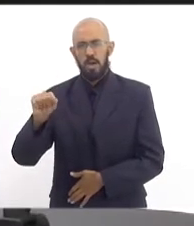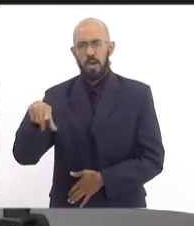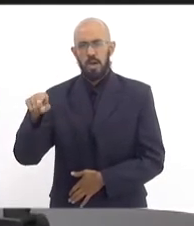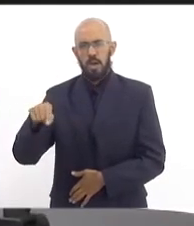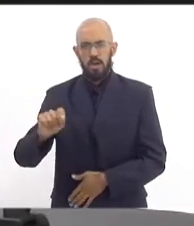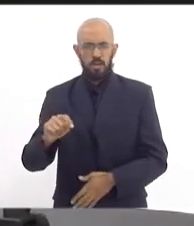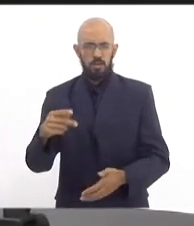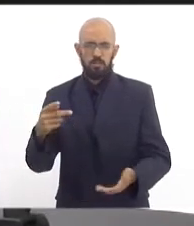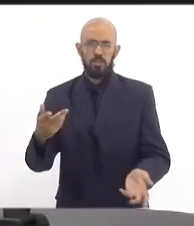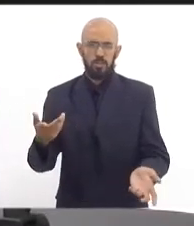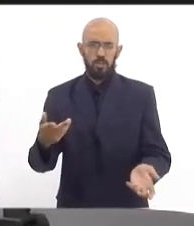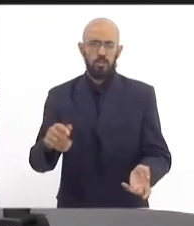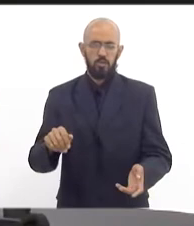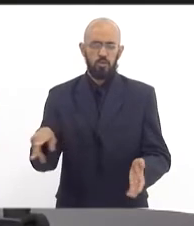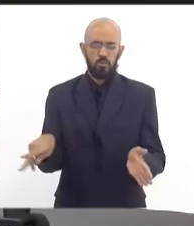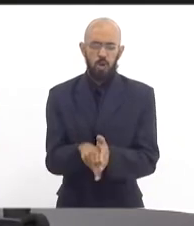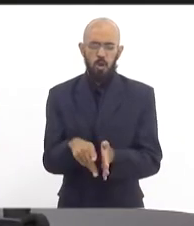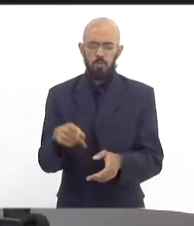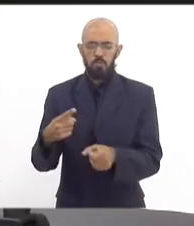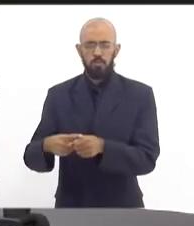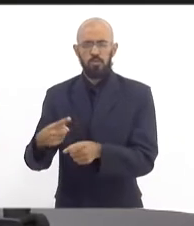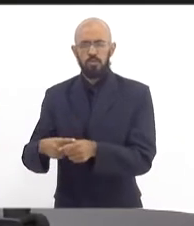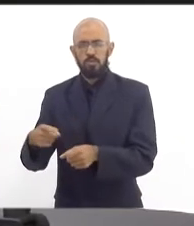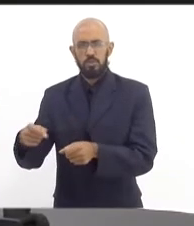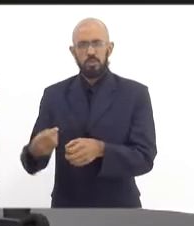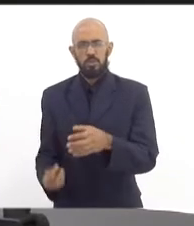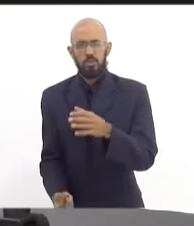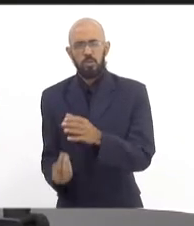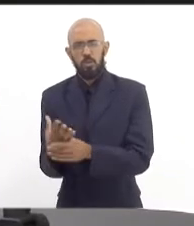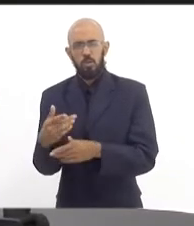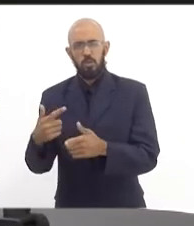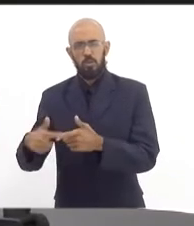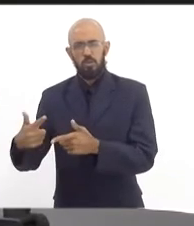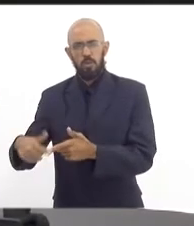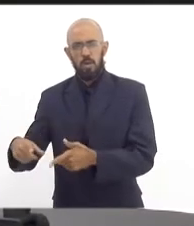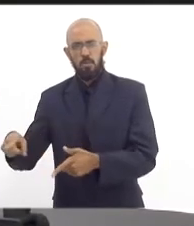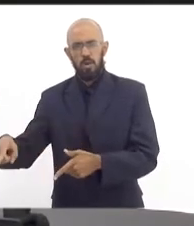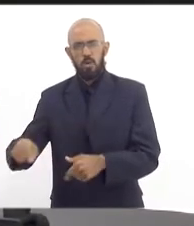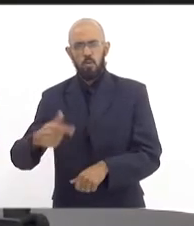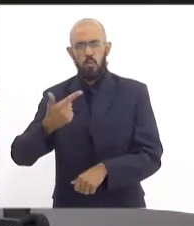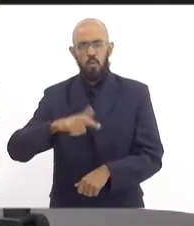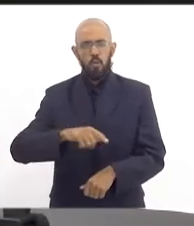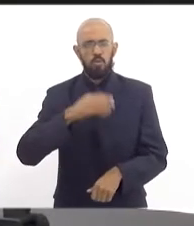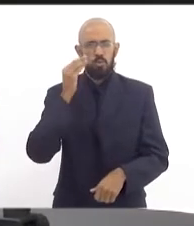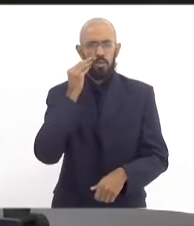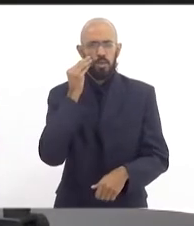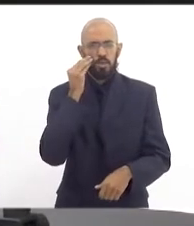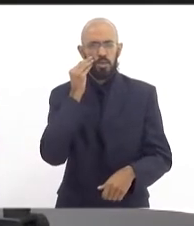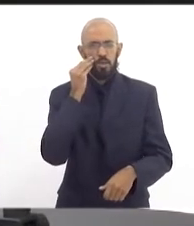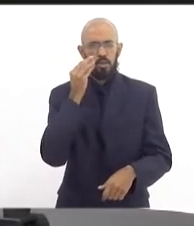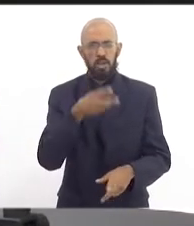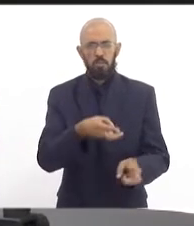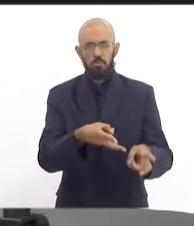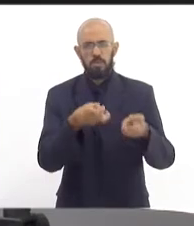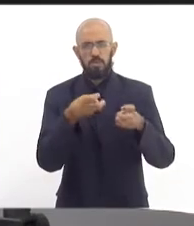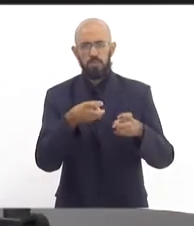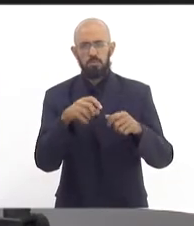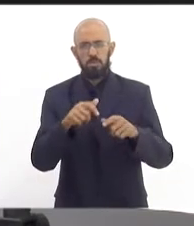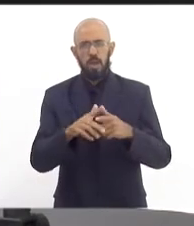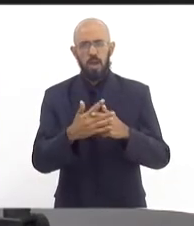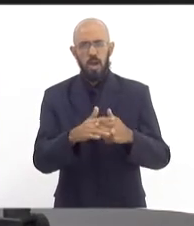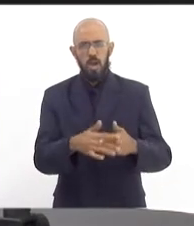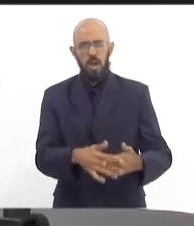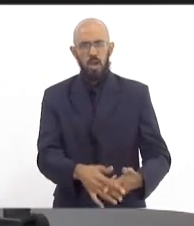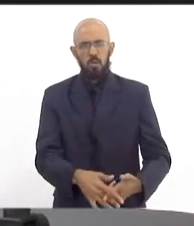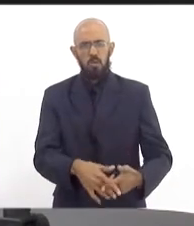que o gerou e o outro tentando o olhar a recuperação Econômica já